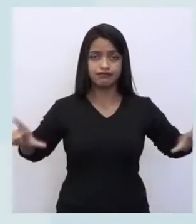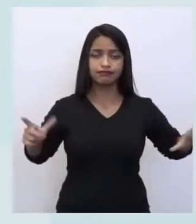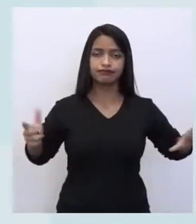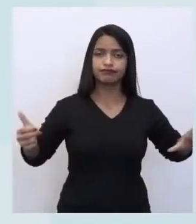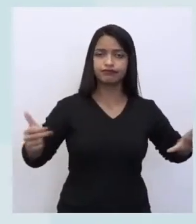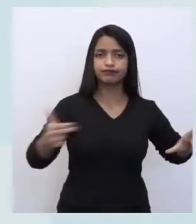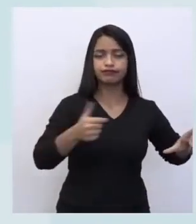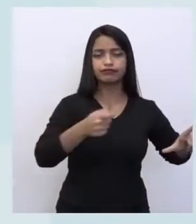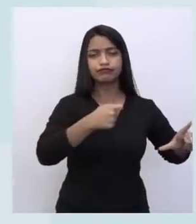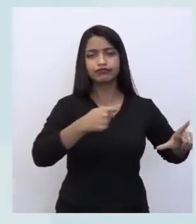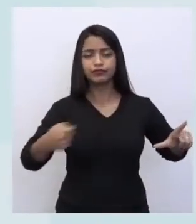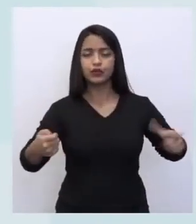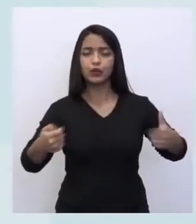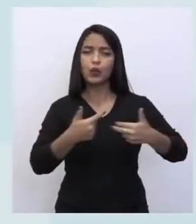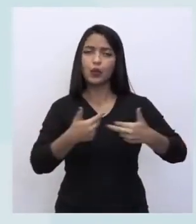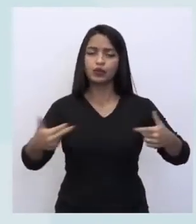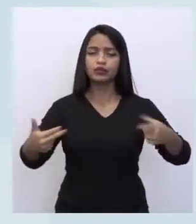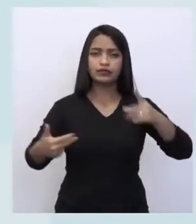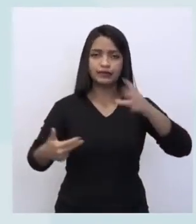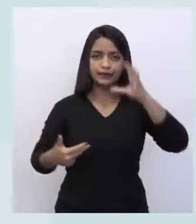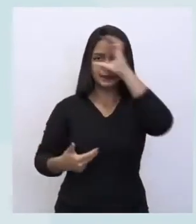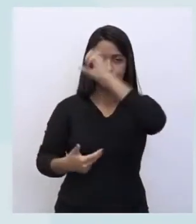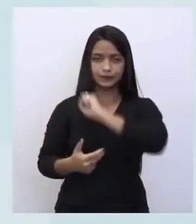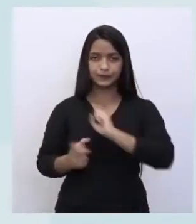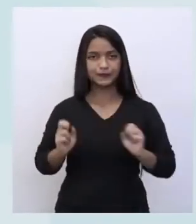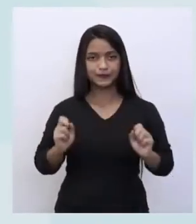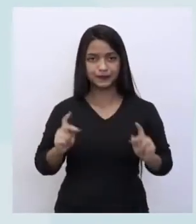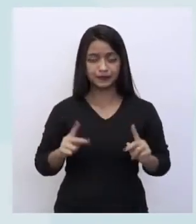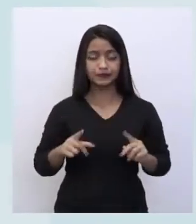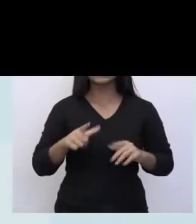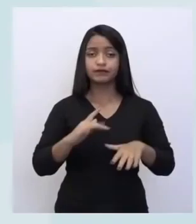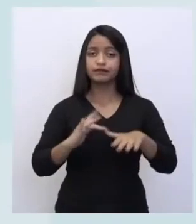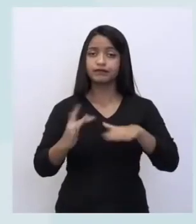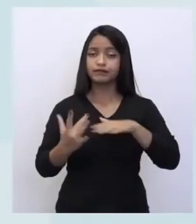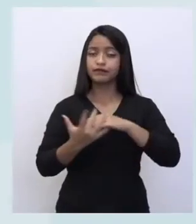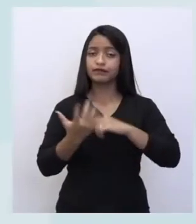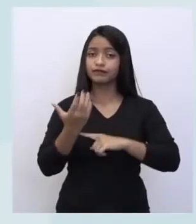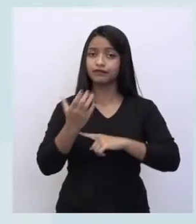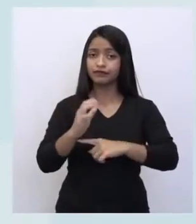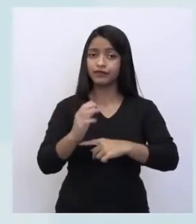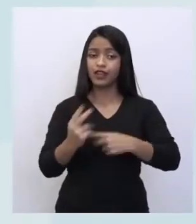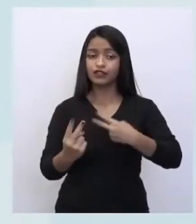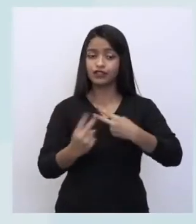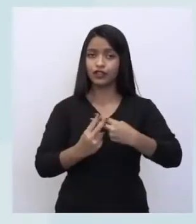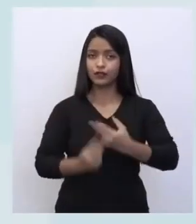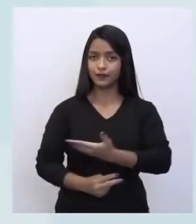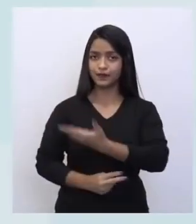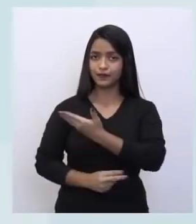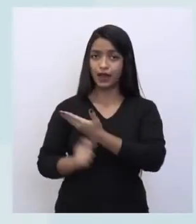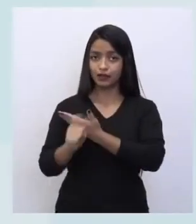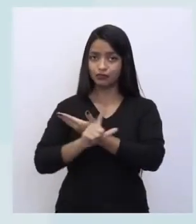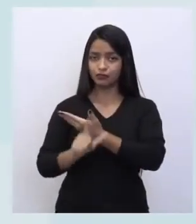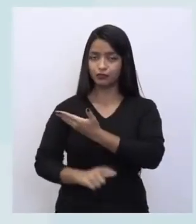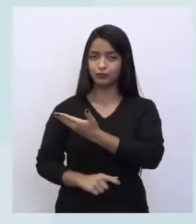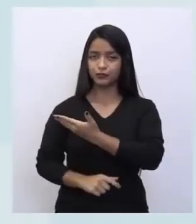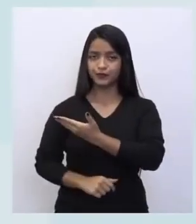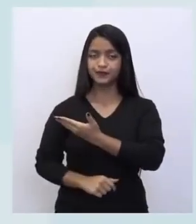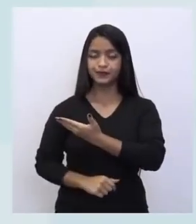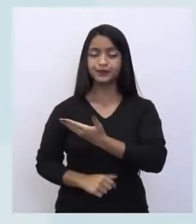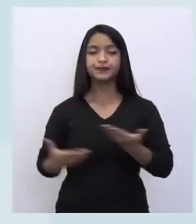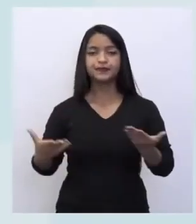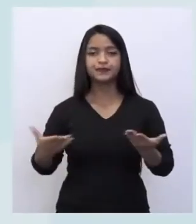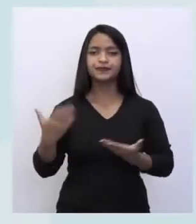percepções sobre o bioma escolhido e poste aí nas redes sociais com a hashtag GeonoCMSP. É importante que nesse momento